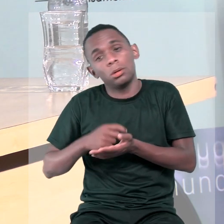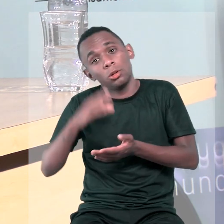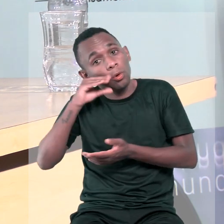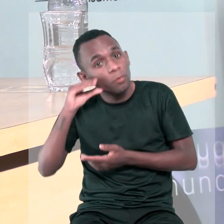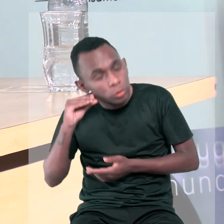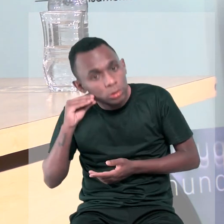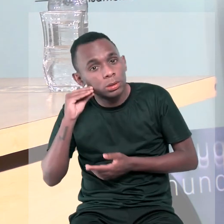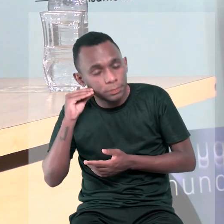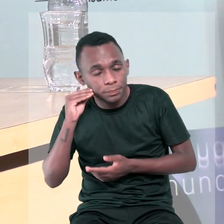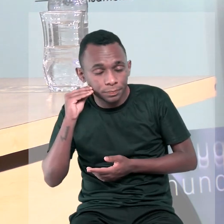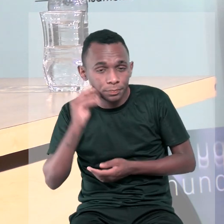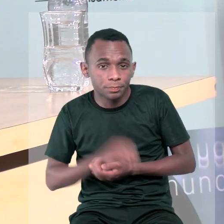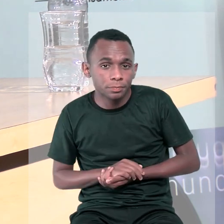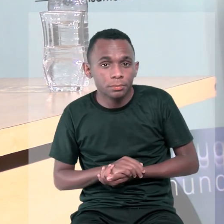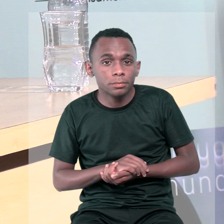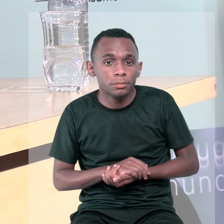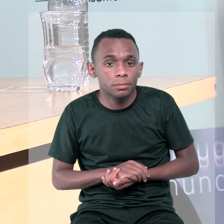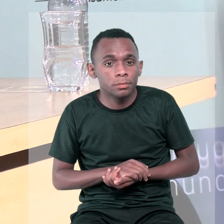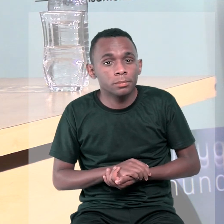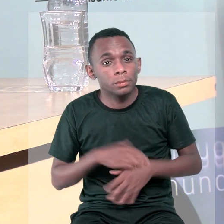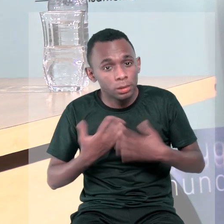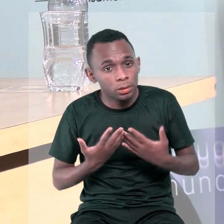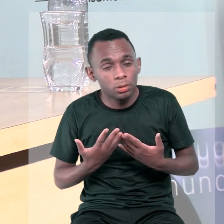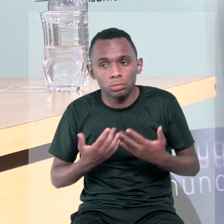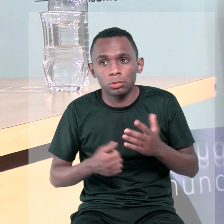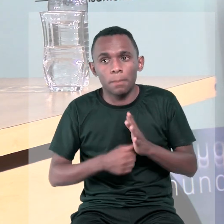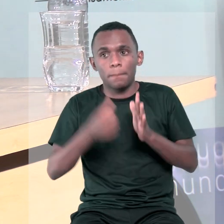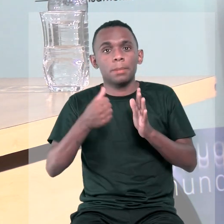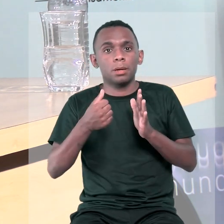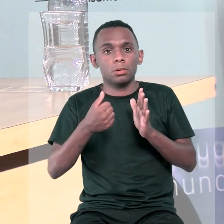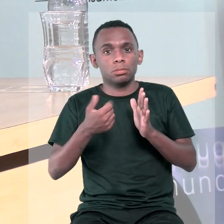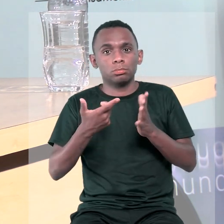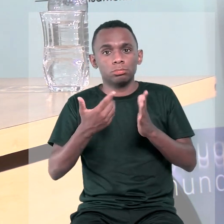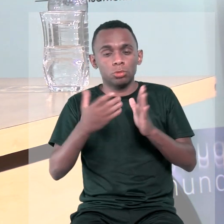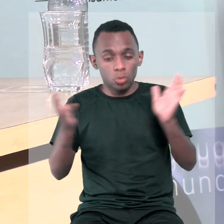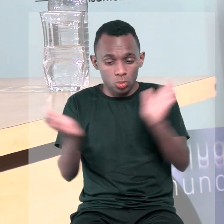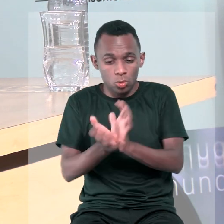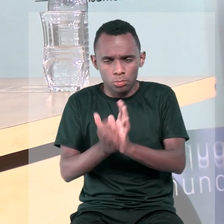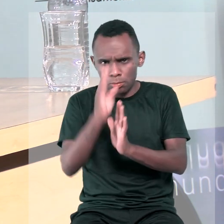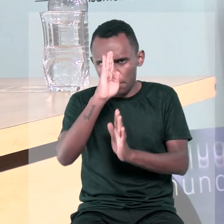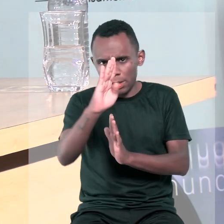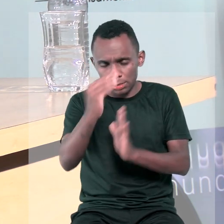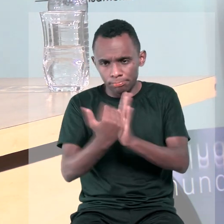a fazer das SS, um dos, né? Mas essa obediência era um princípio